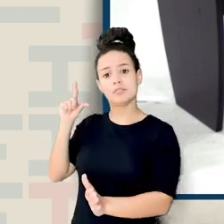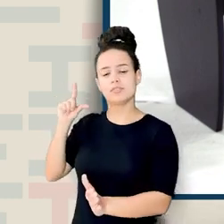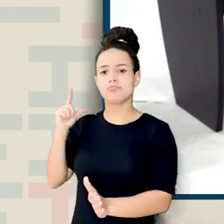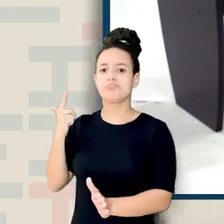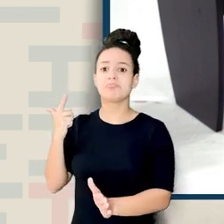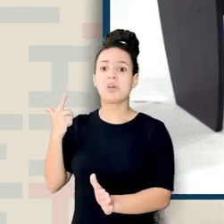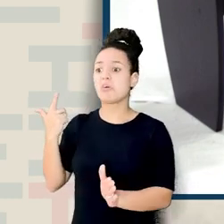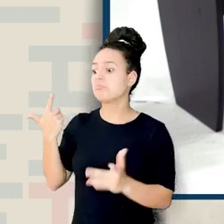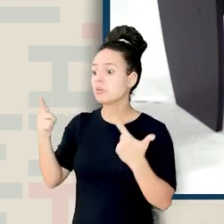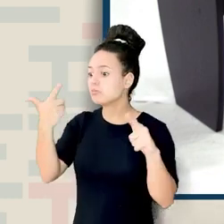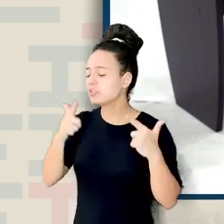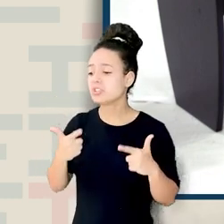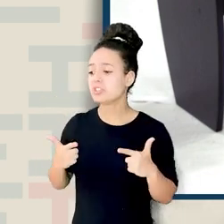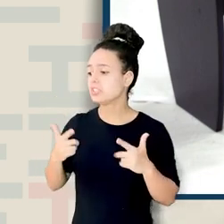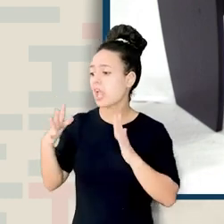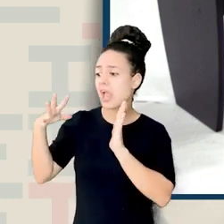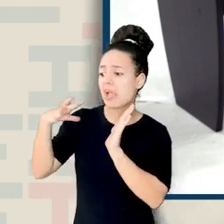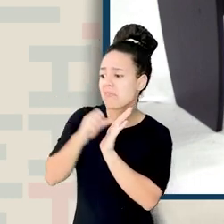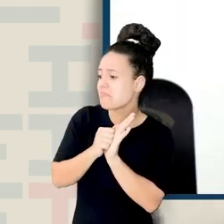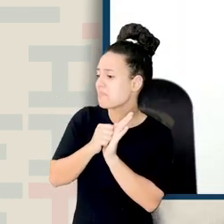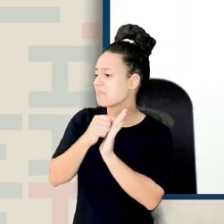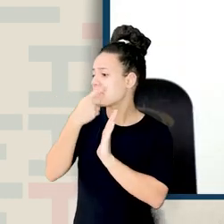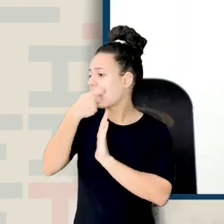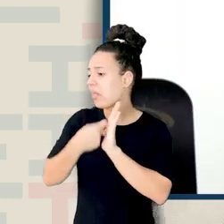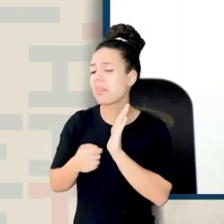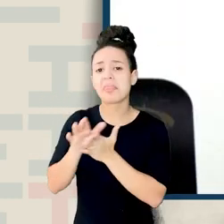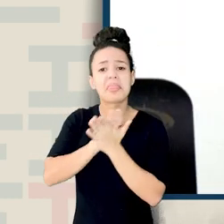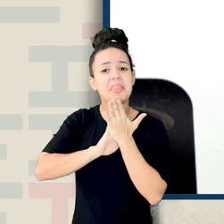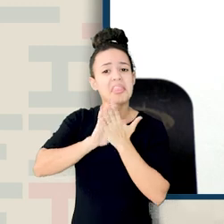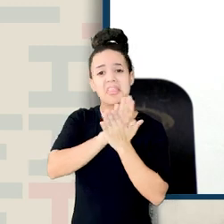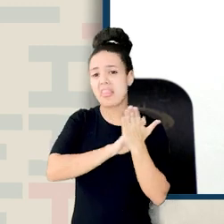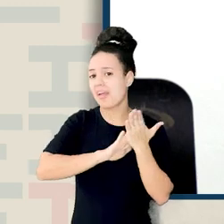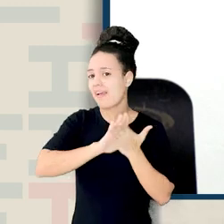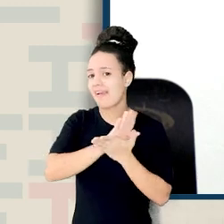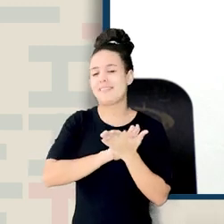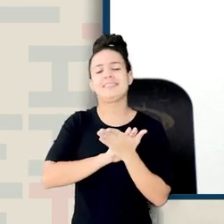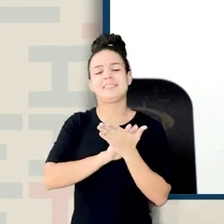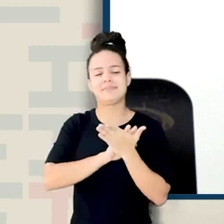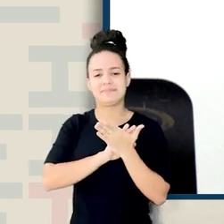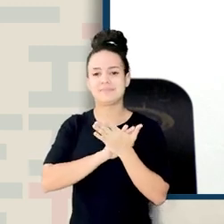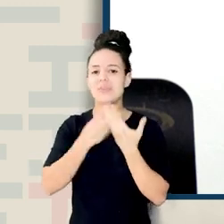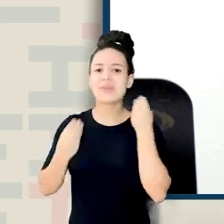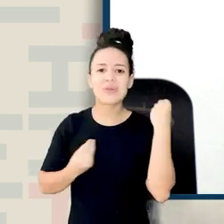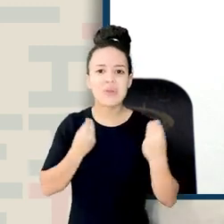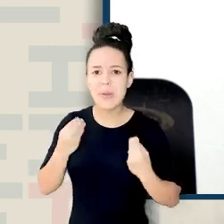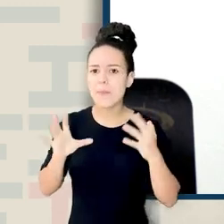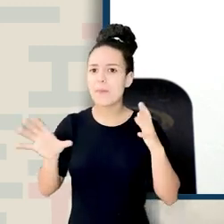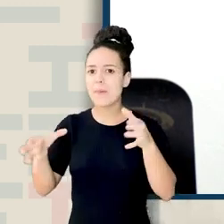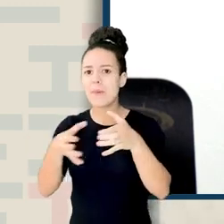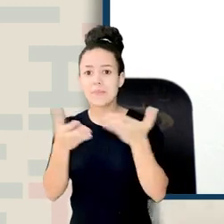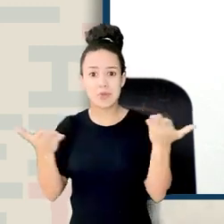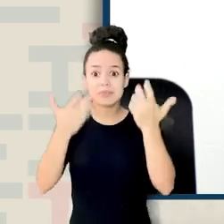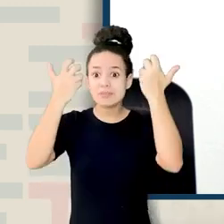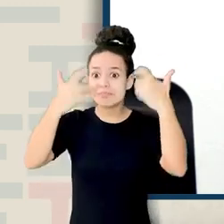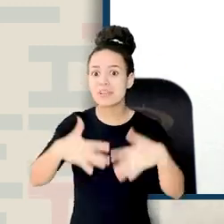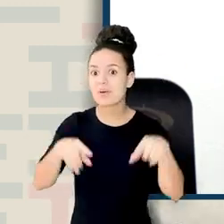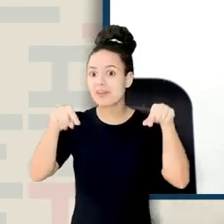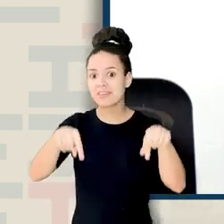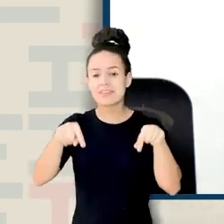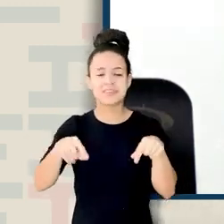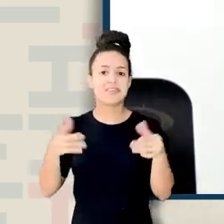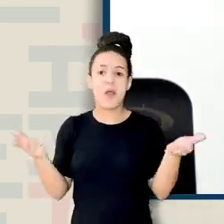tinha nem os primeiros registros realmente de como seriam essas células de que nós trabalhamos hoje, atualmente, né,